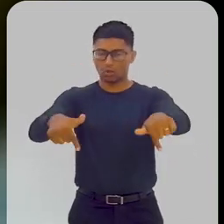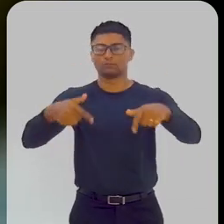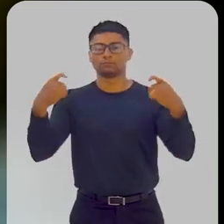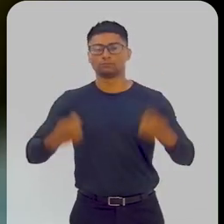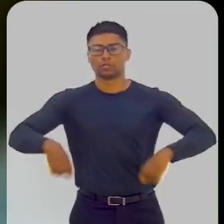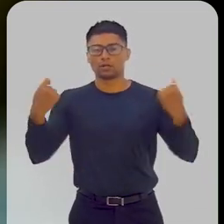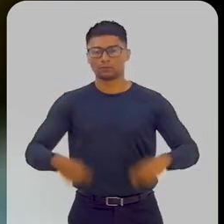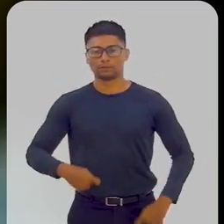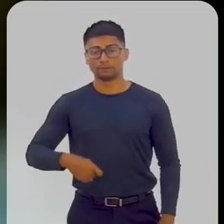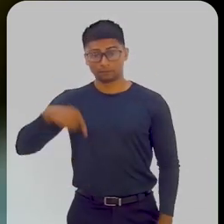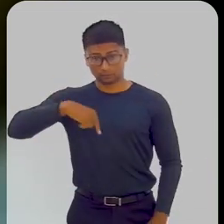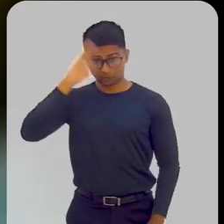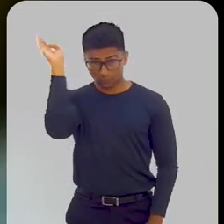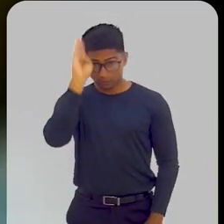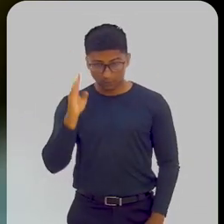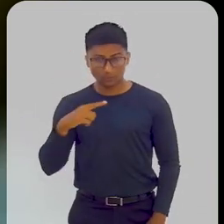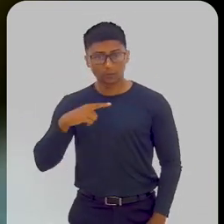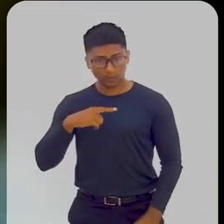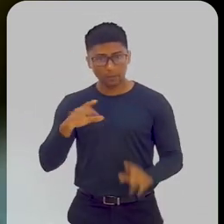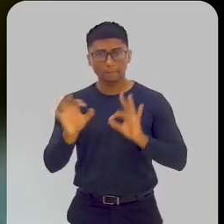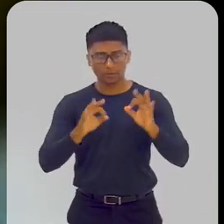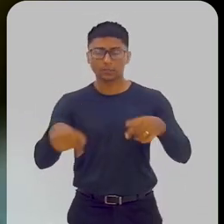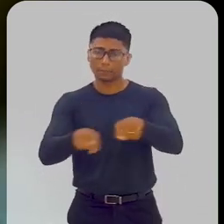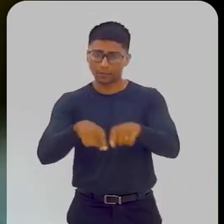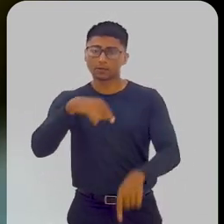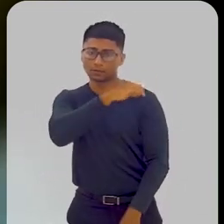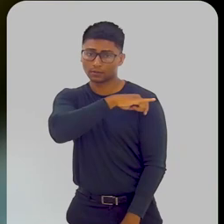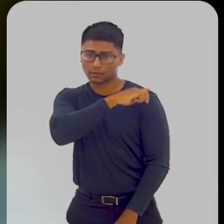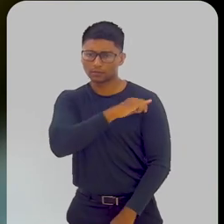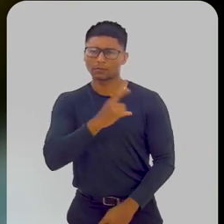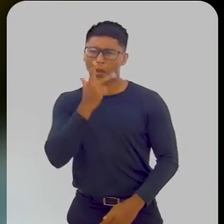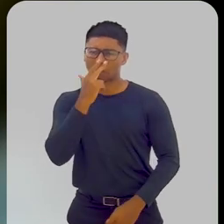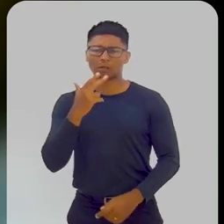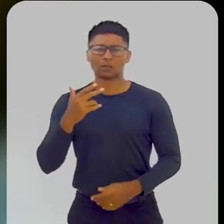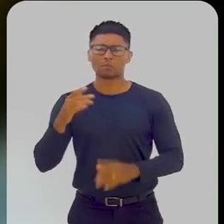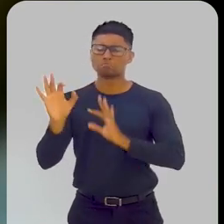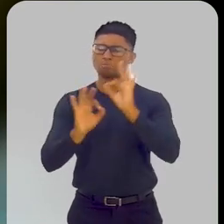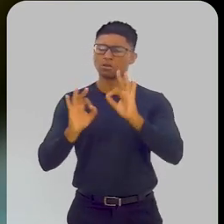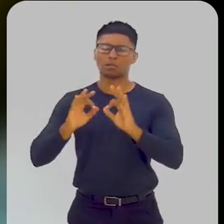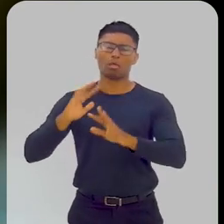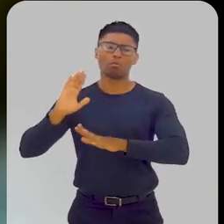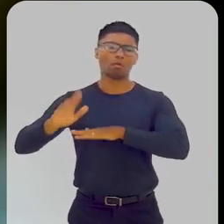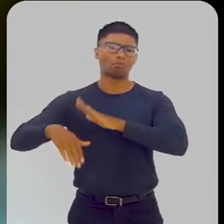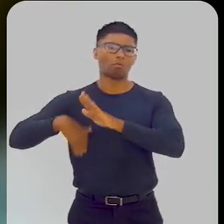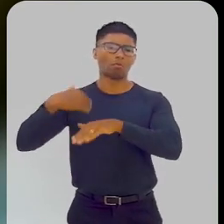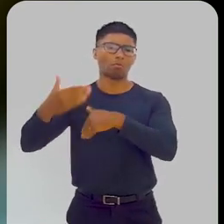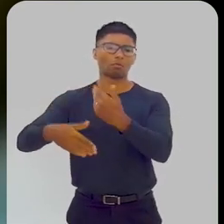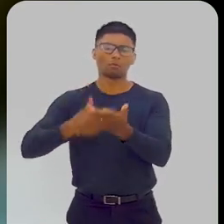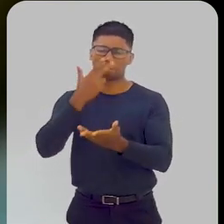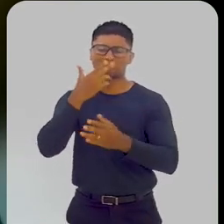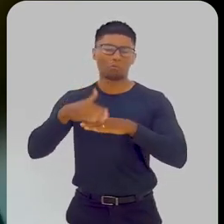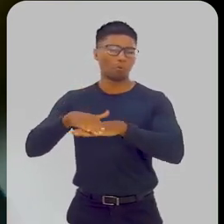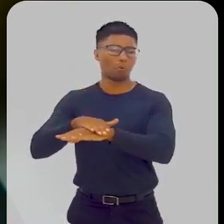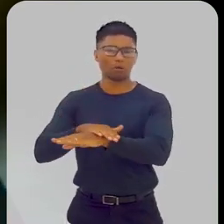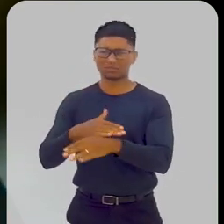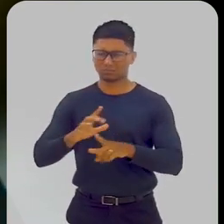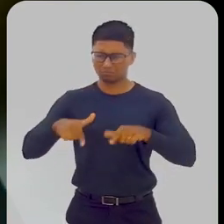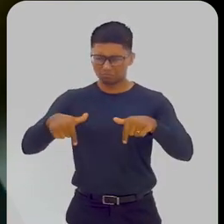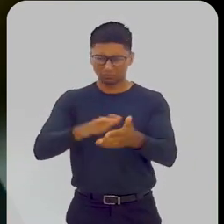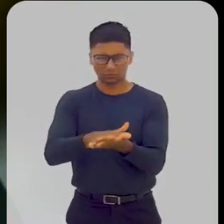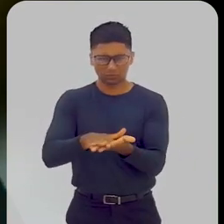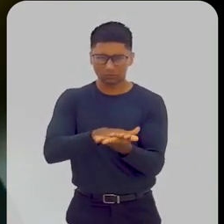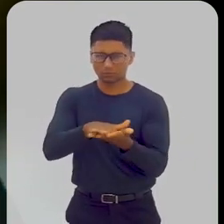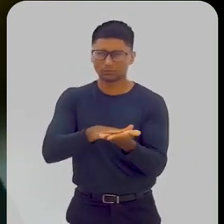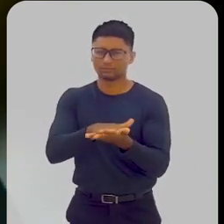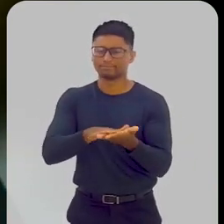tenham consequência. No Brasil, nós temos muitos projetos, e no Rio também, que ficam depois enterrados em algum porão de algum